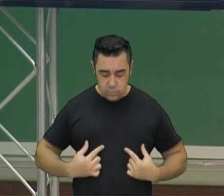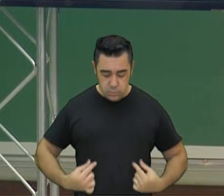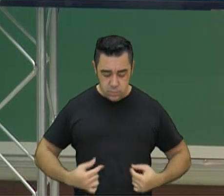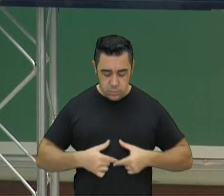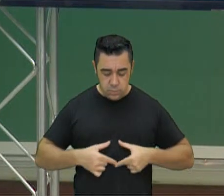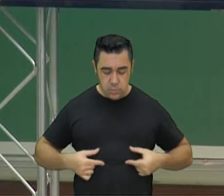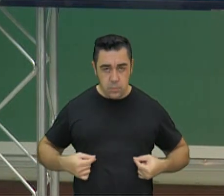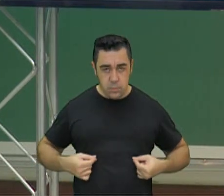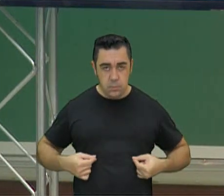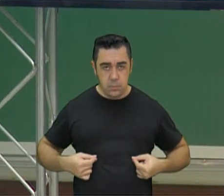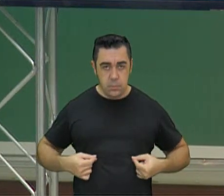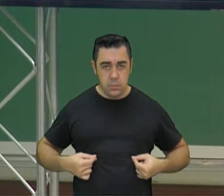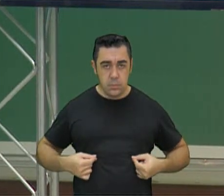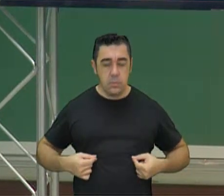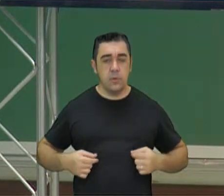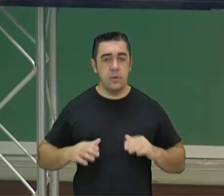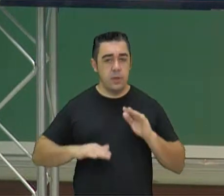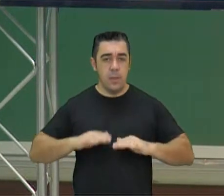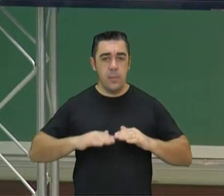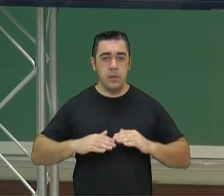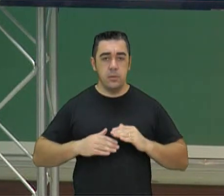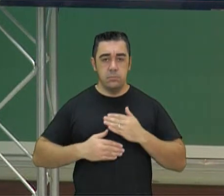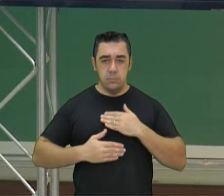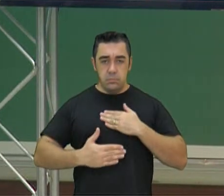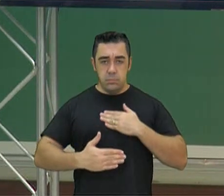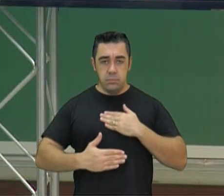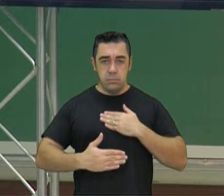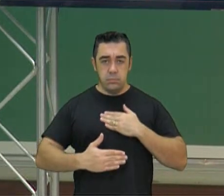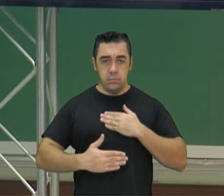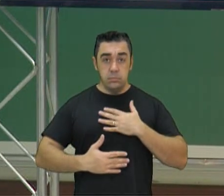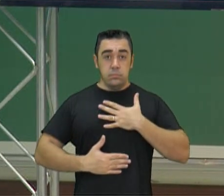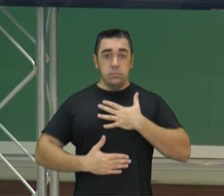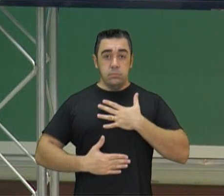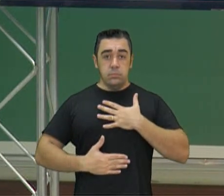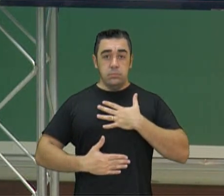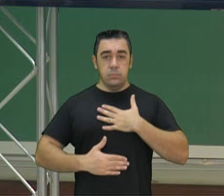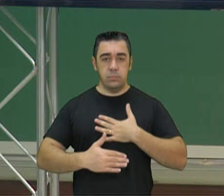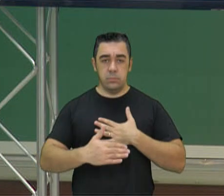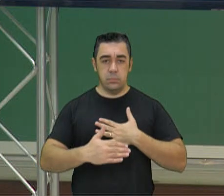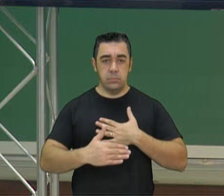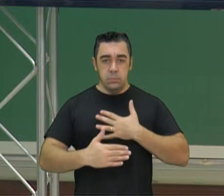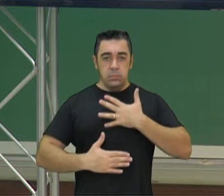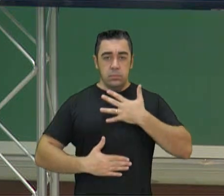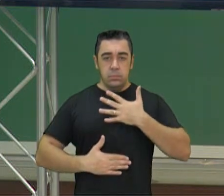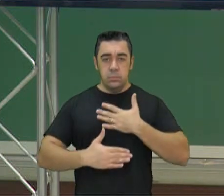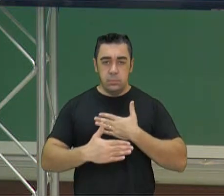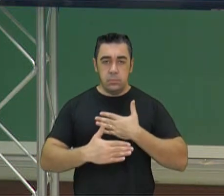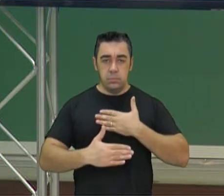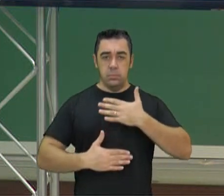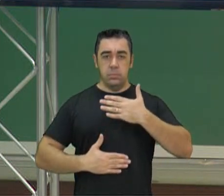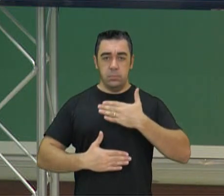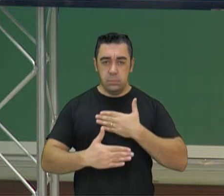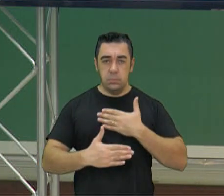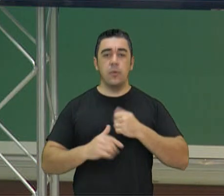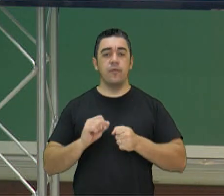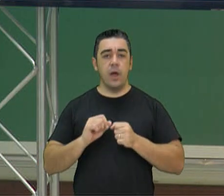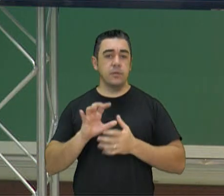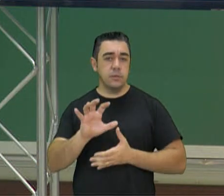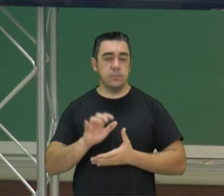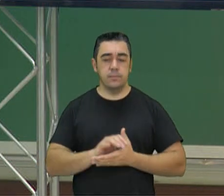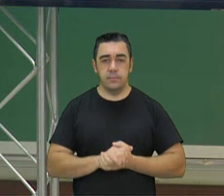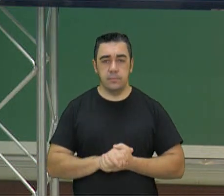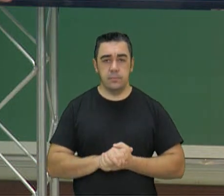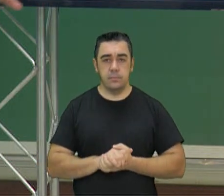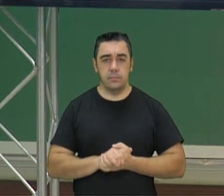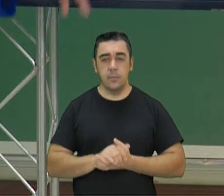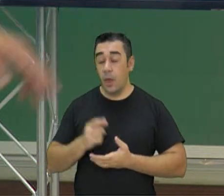ou retraídos, dependendo do movimento. Então, a função do diafragma é justamente essa, eleva e baixa. Fica